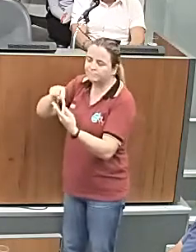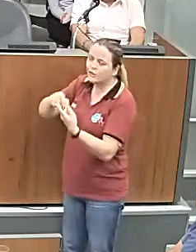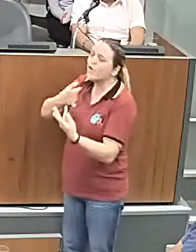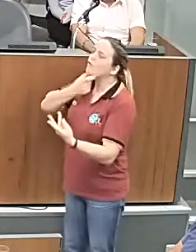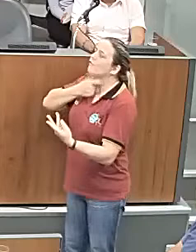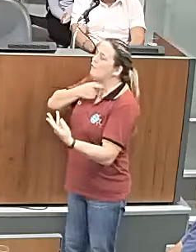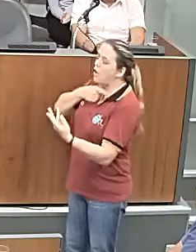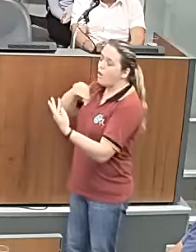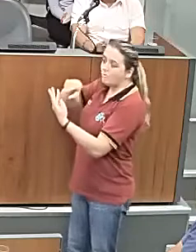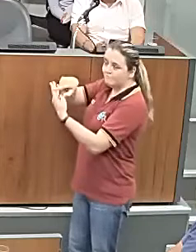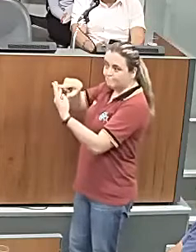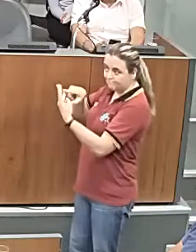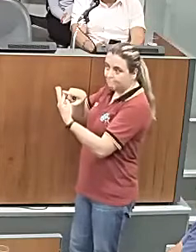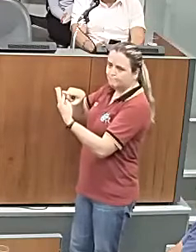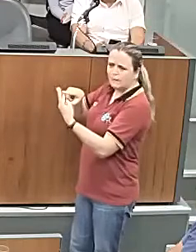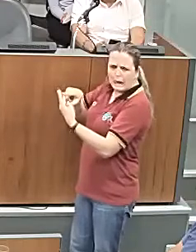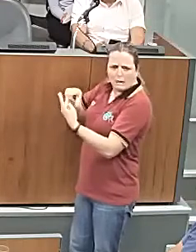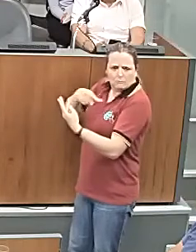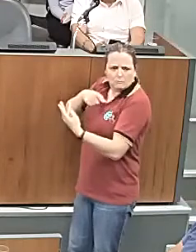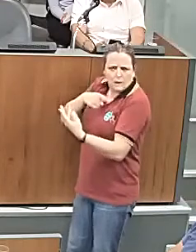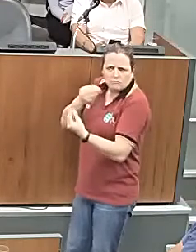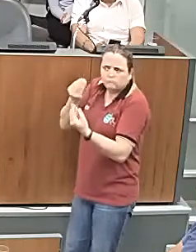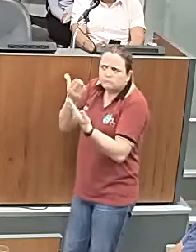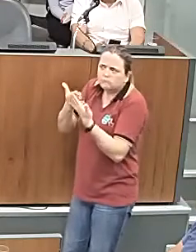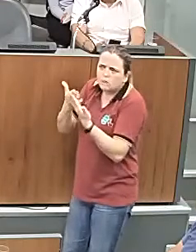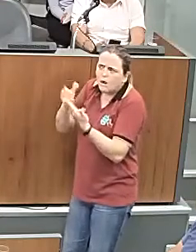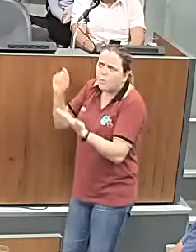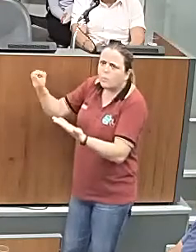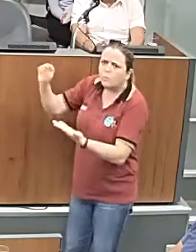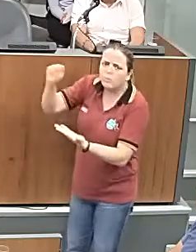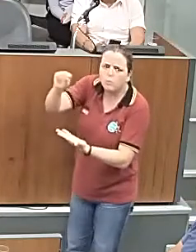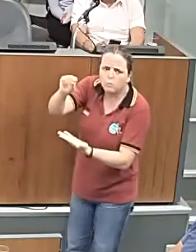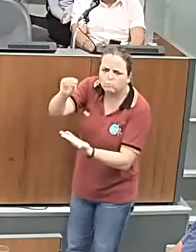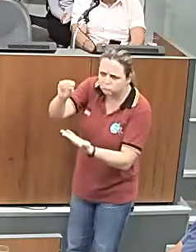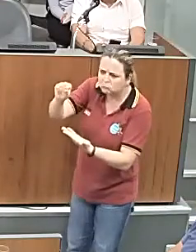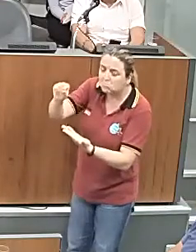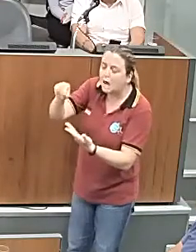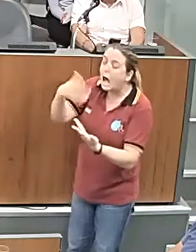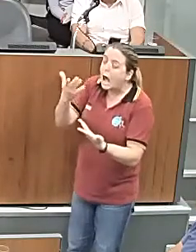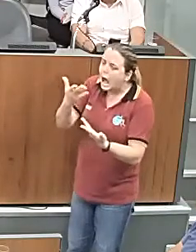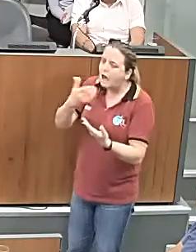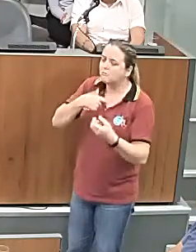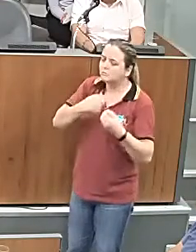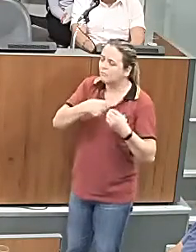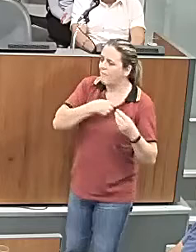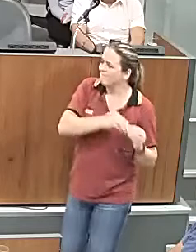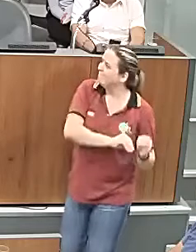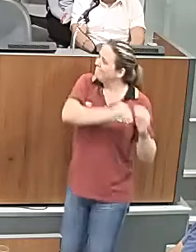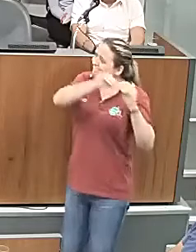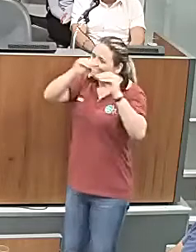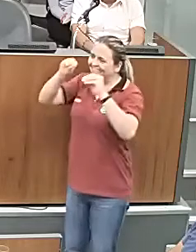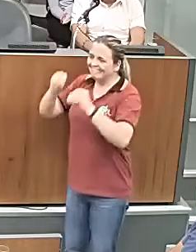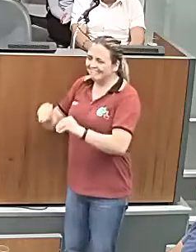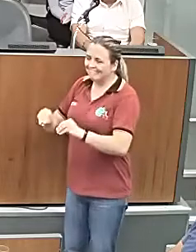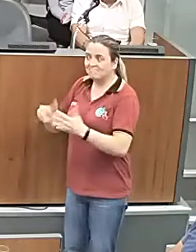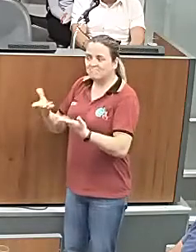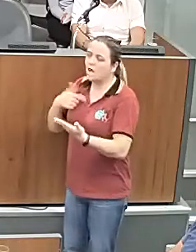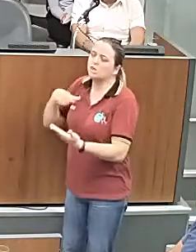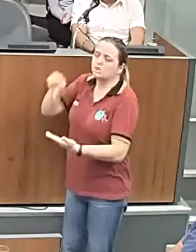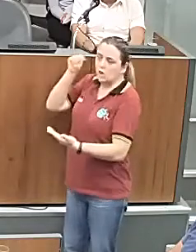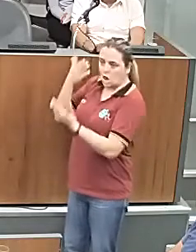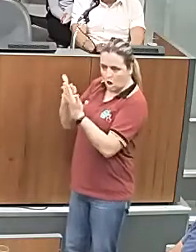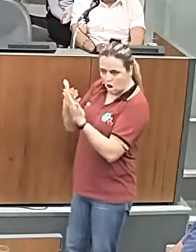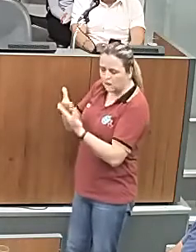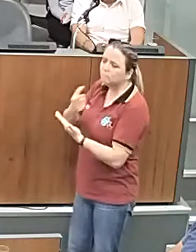Francisco Sales, o Instituto Santo Inês e a Clínica Fono, na época, 3 escolas era um